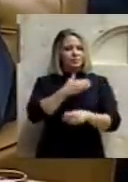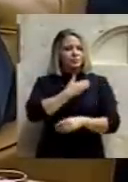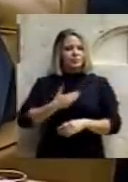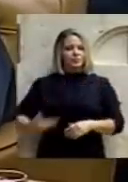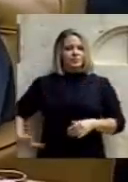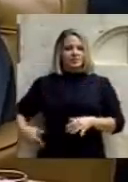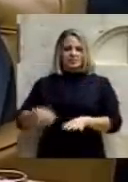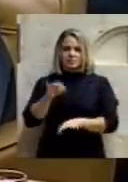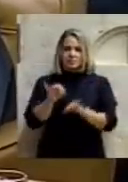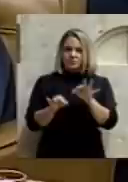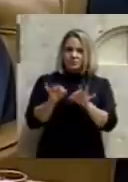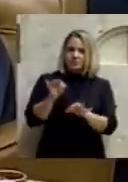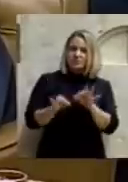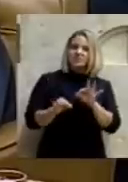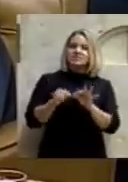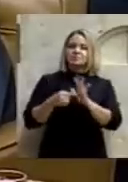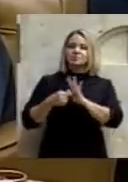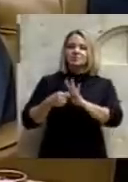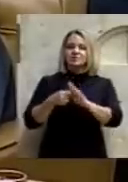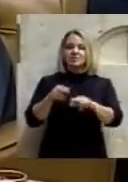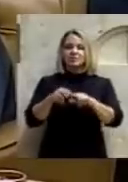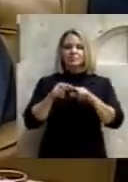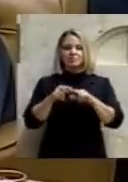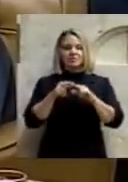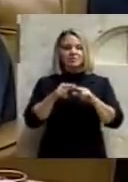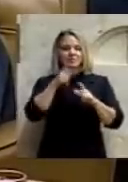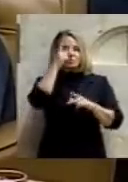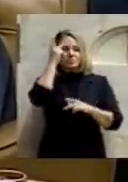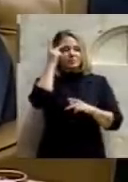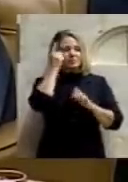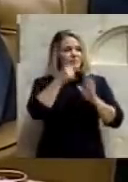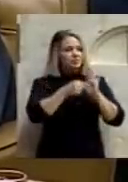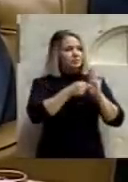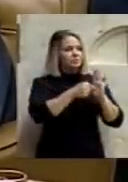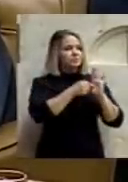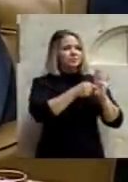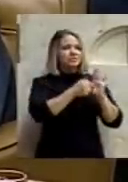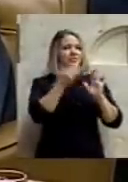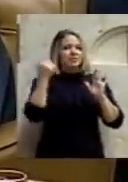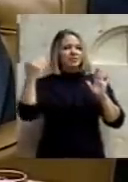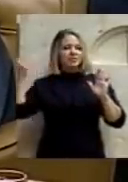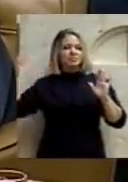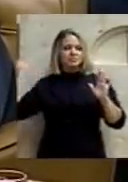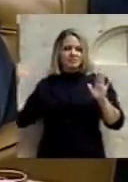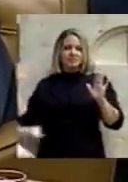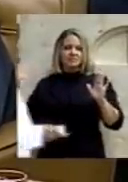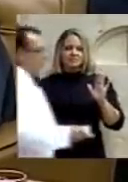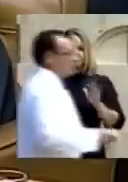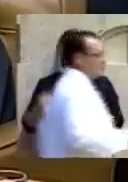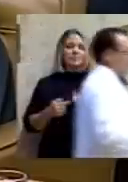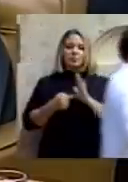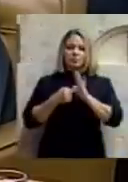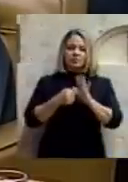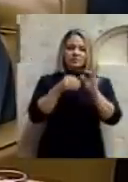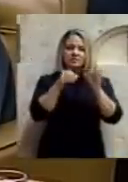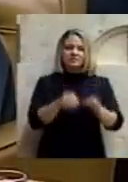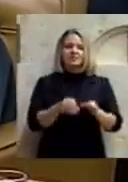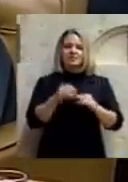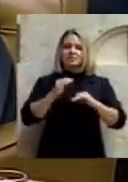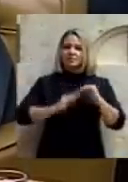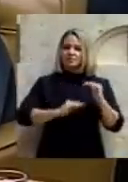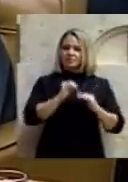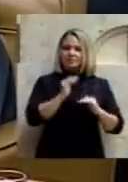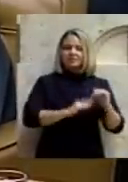dos juízes, externado pelos críticos dessa alvissareira era, sequer encontra respaldo na praxe